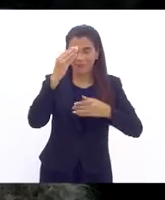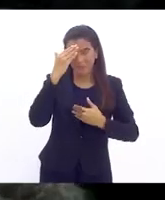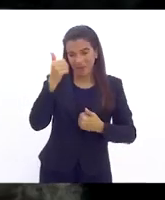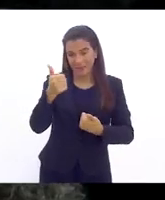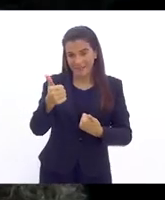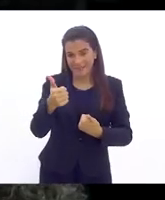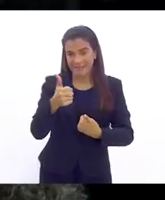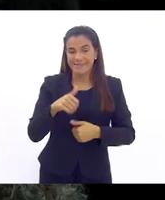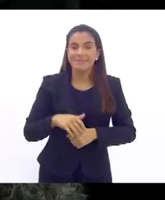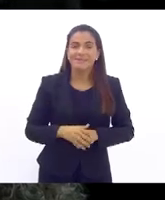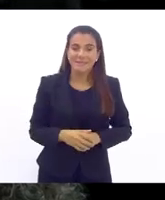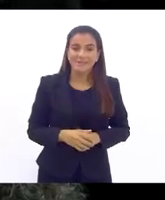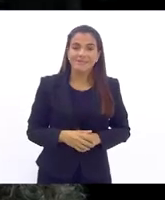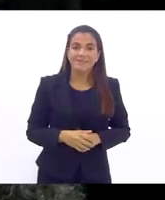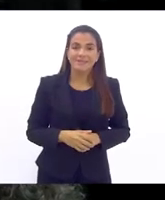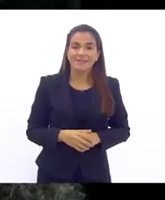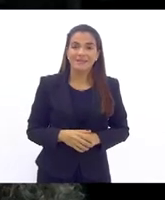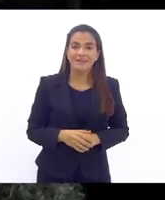obrigada